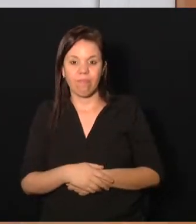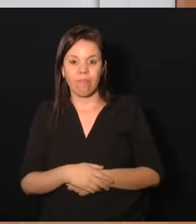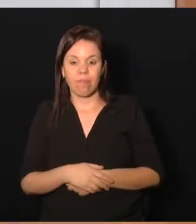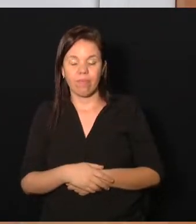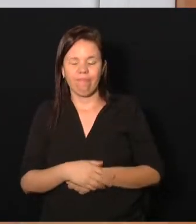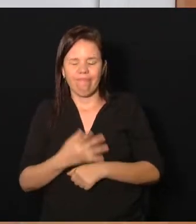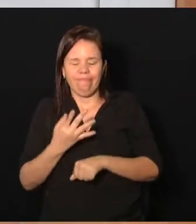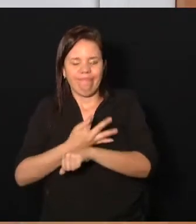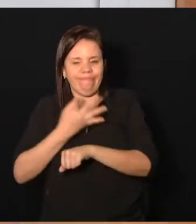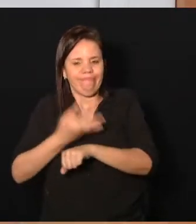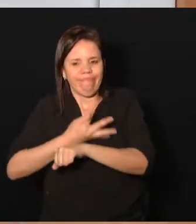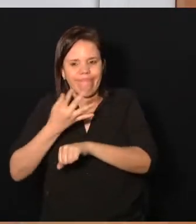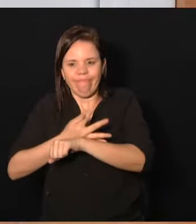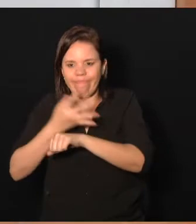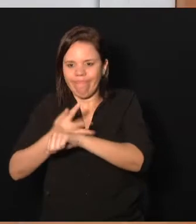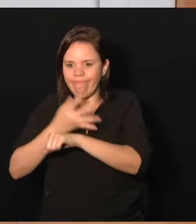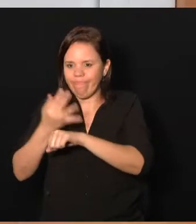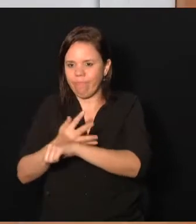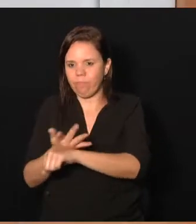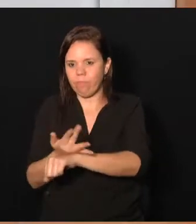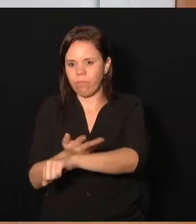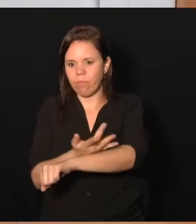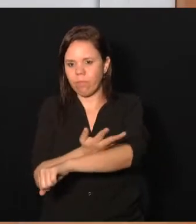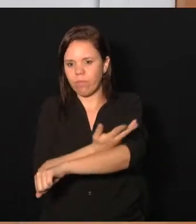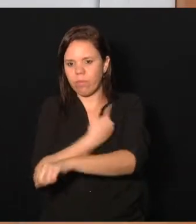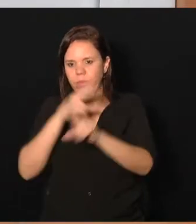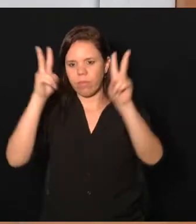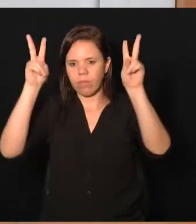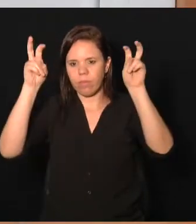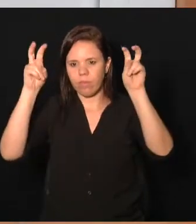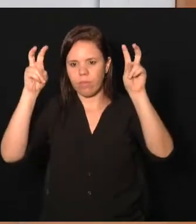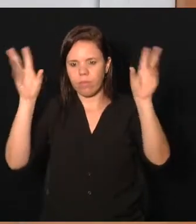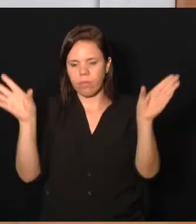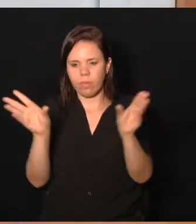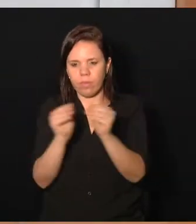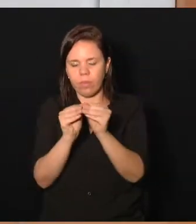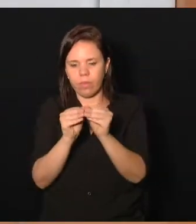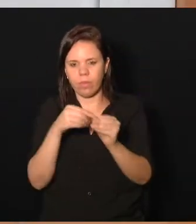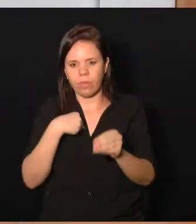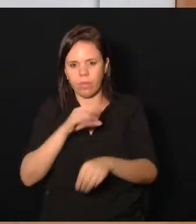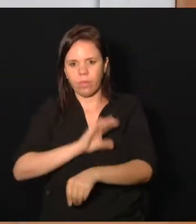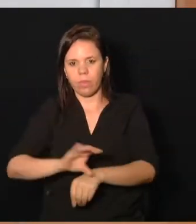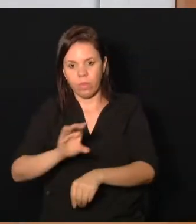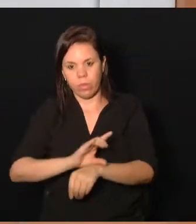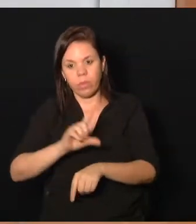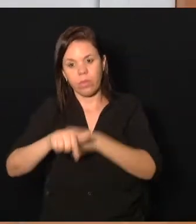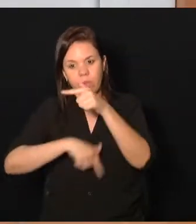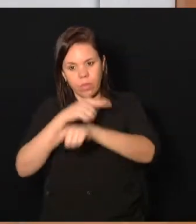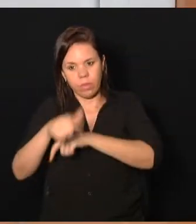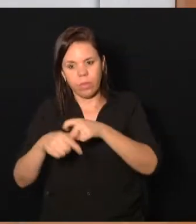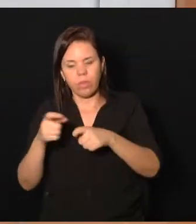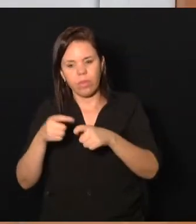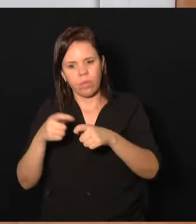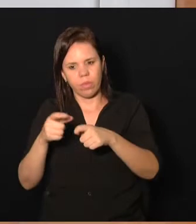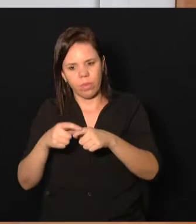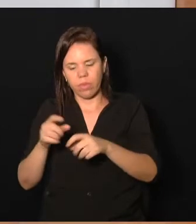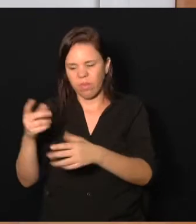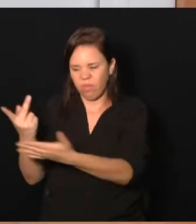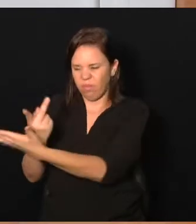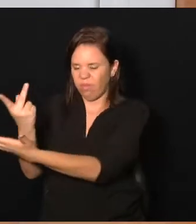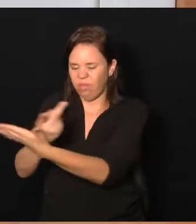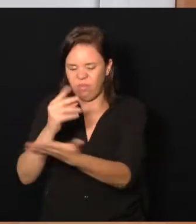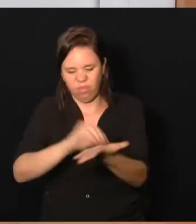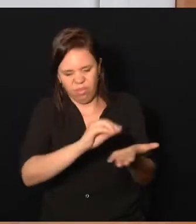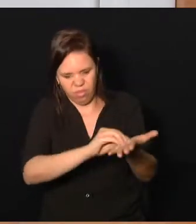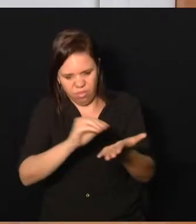segurei aquela emoção, e o tema do meu fechamento de curso era serviços médicos, erros de procedimento